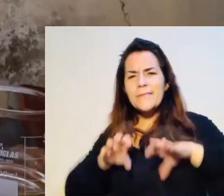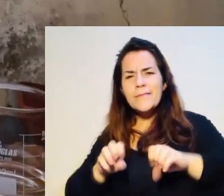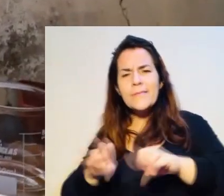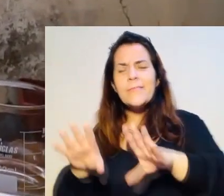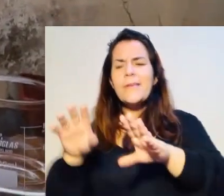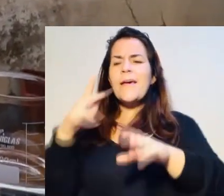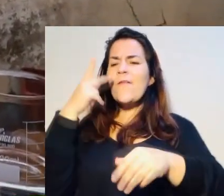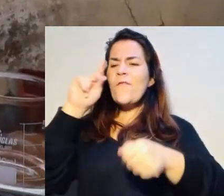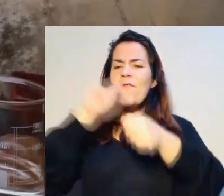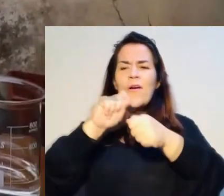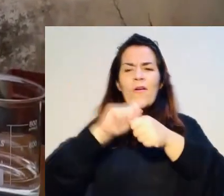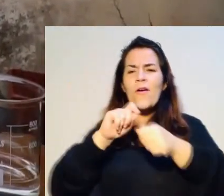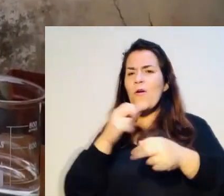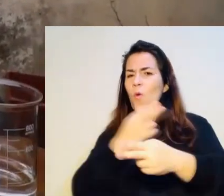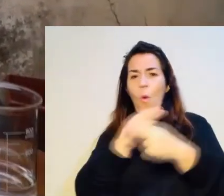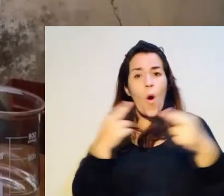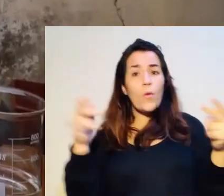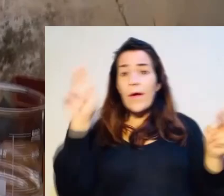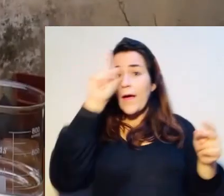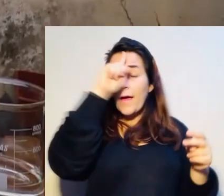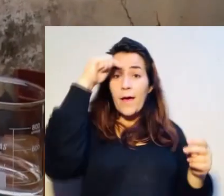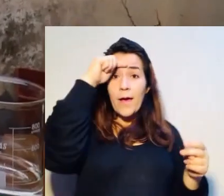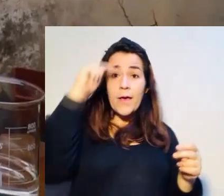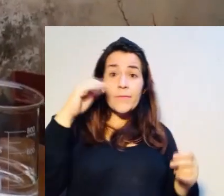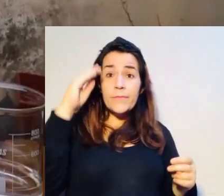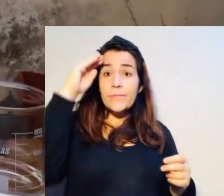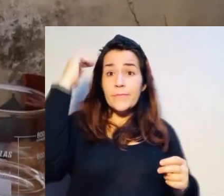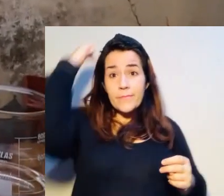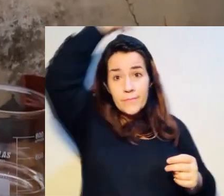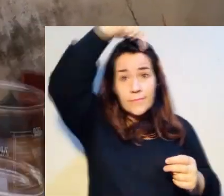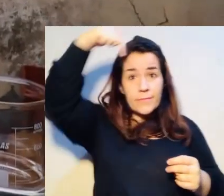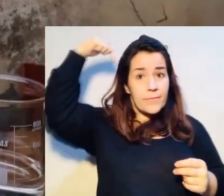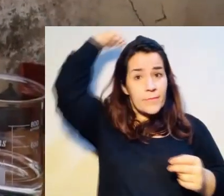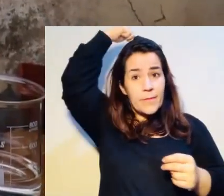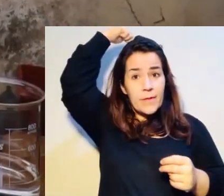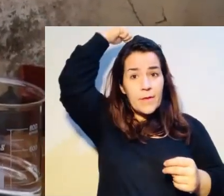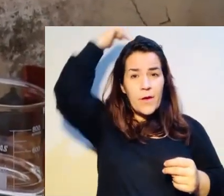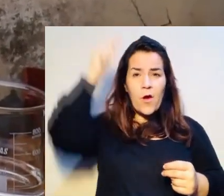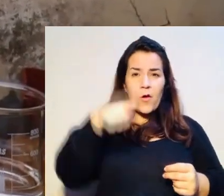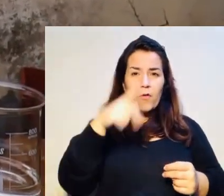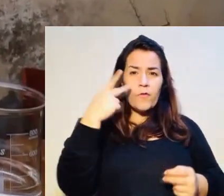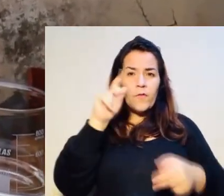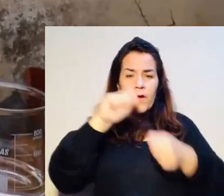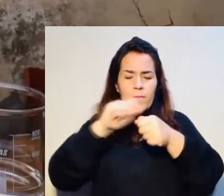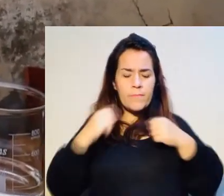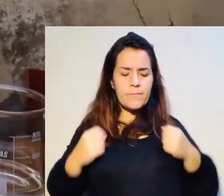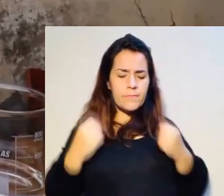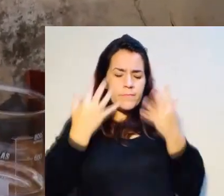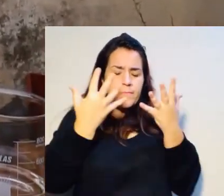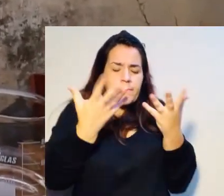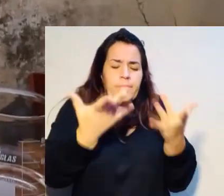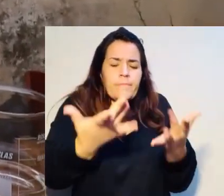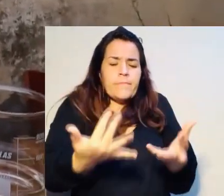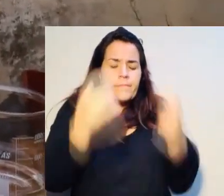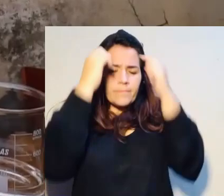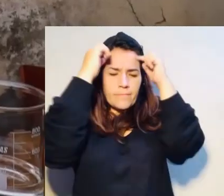ensina que qualquer remédio é santo. É só colocar aquela famosa da boa